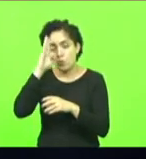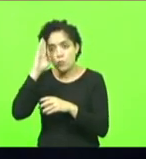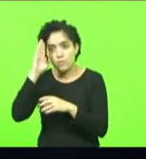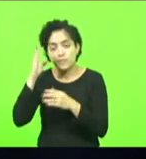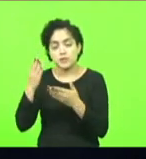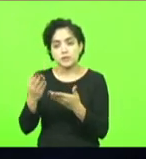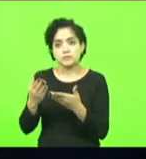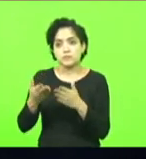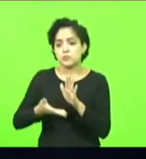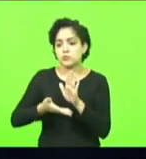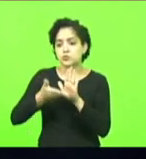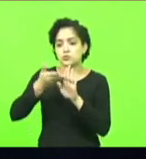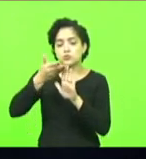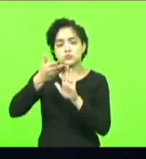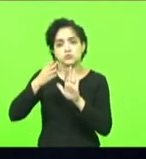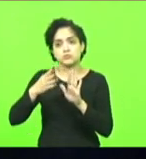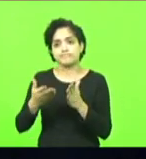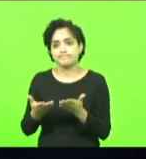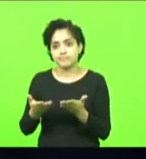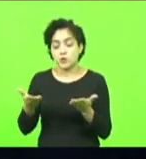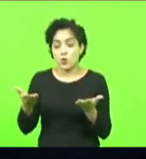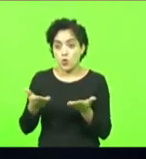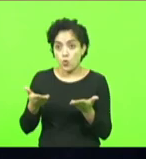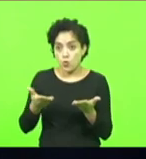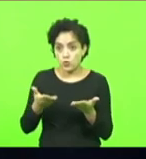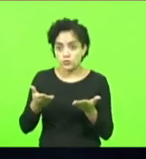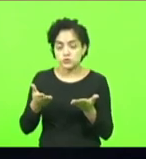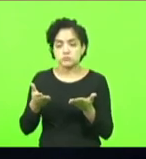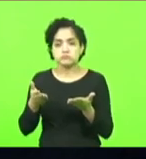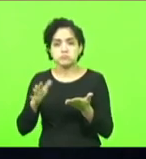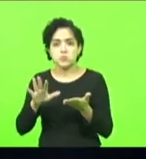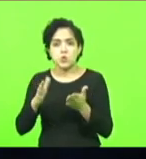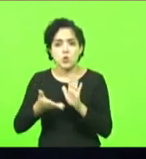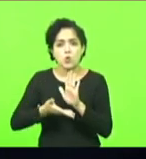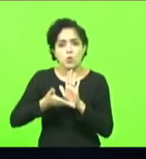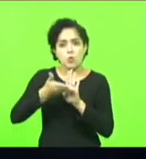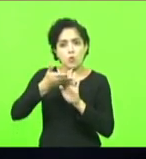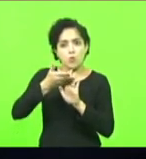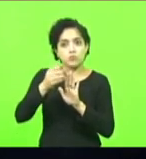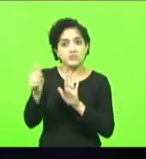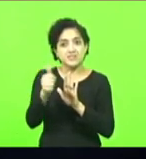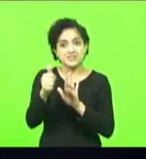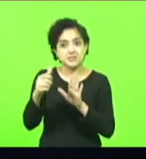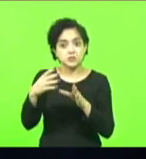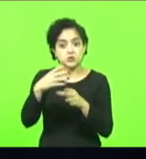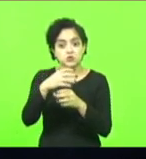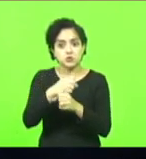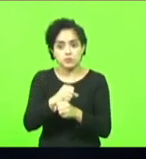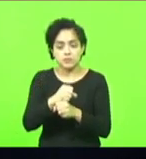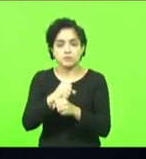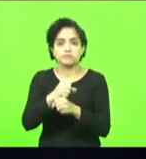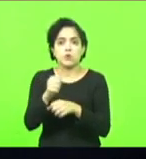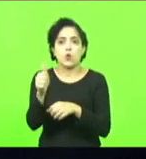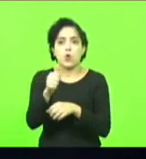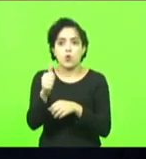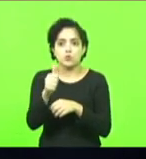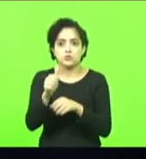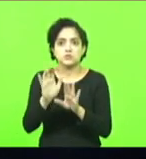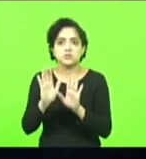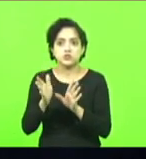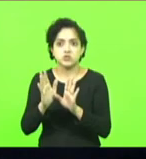coisas. Então, hoje nós temos, só neste ano, 11 aumentos, acumulando, pasmem,